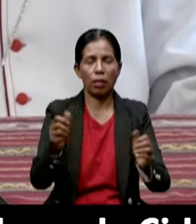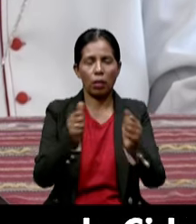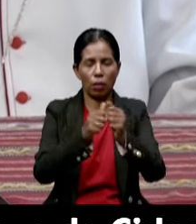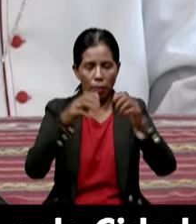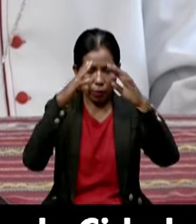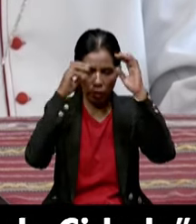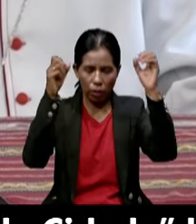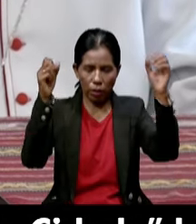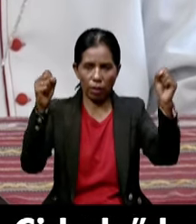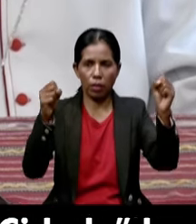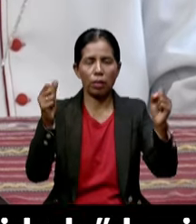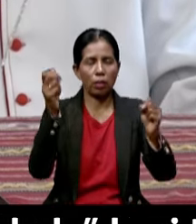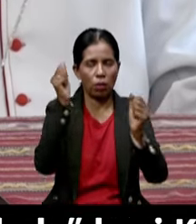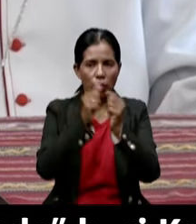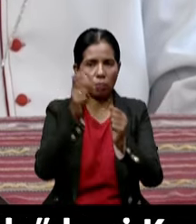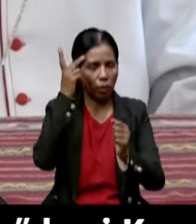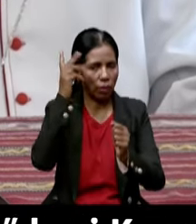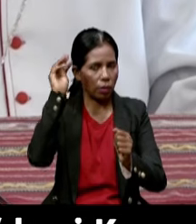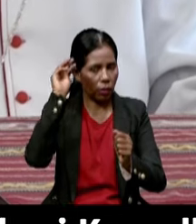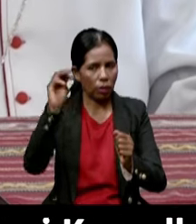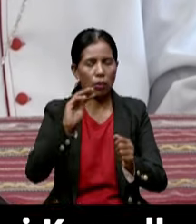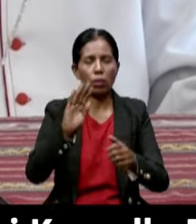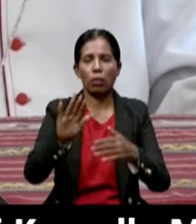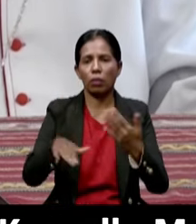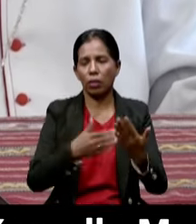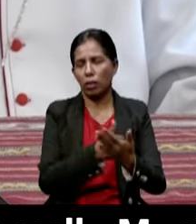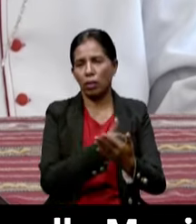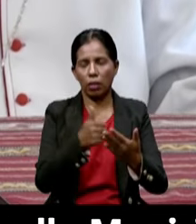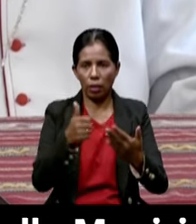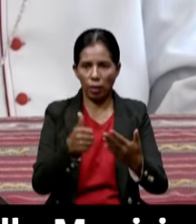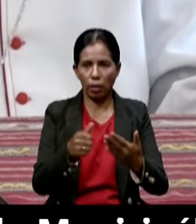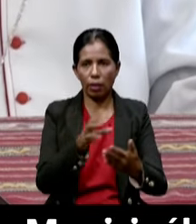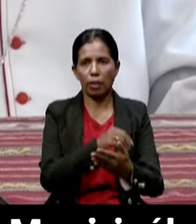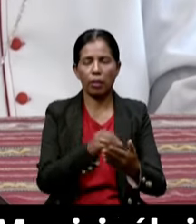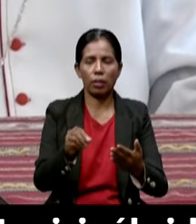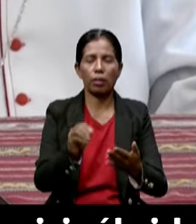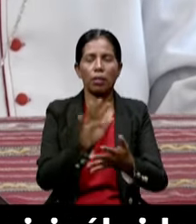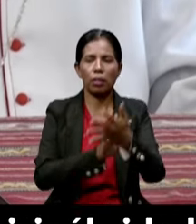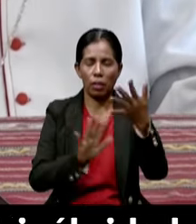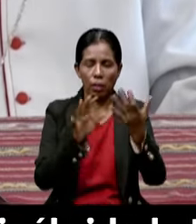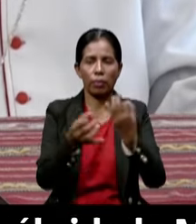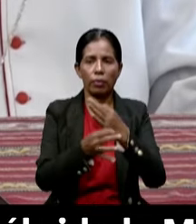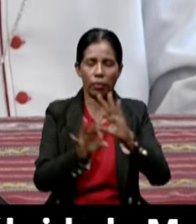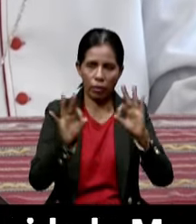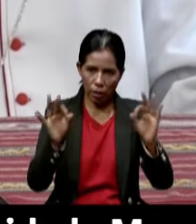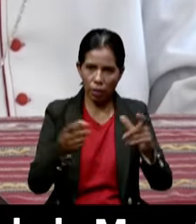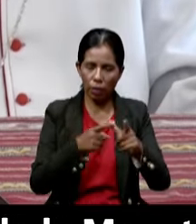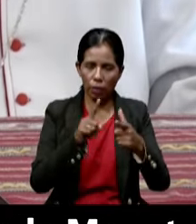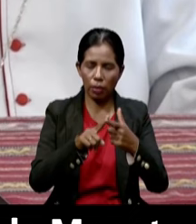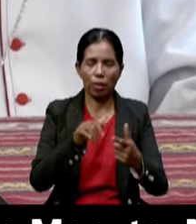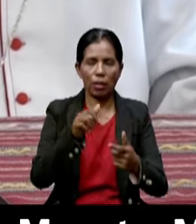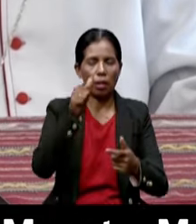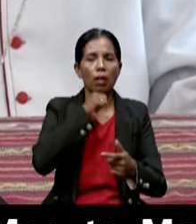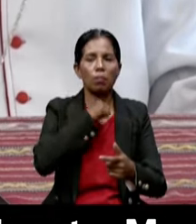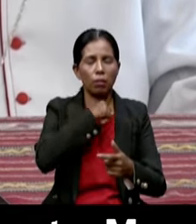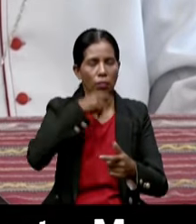República e Primeiro-Ministro, etc., parecida com a cerimônia de acolhida, para o Papa,